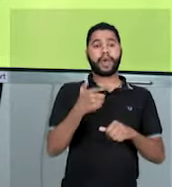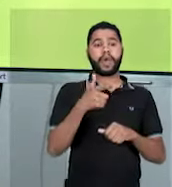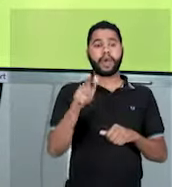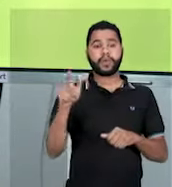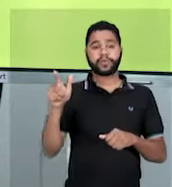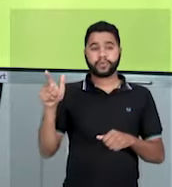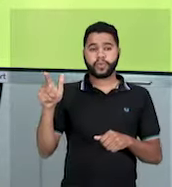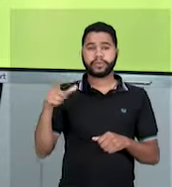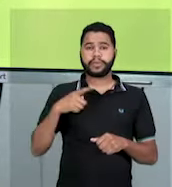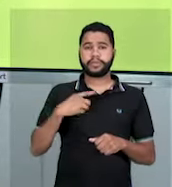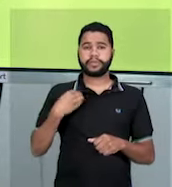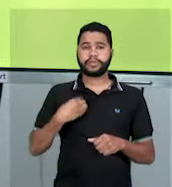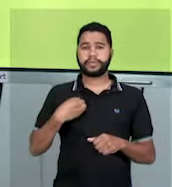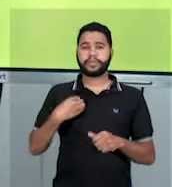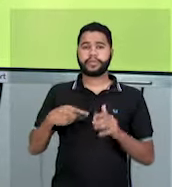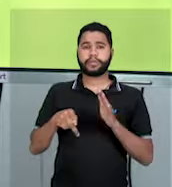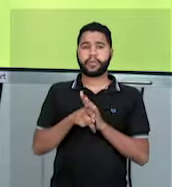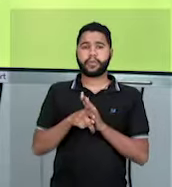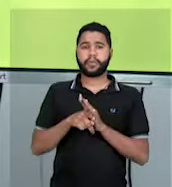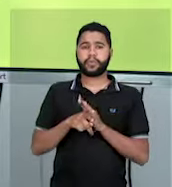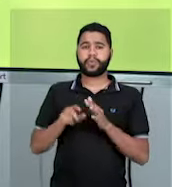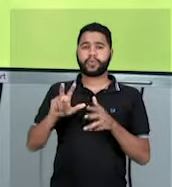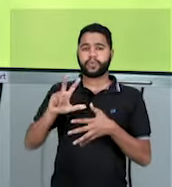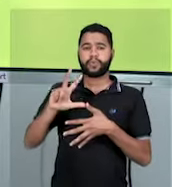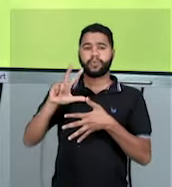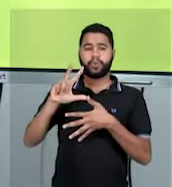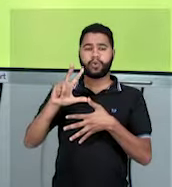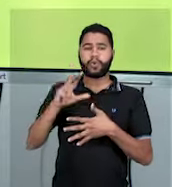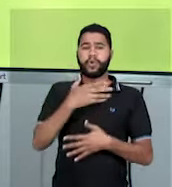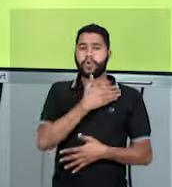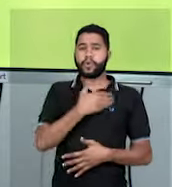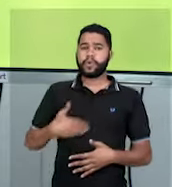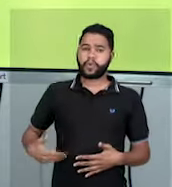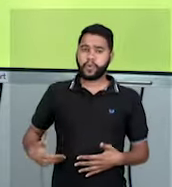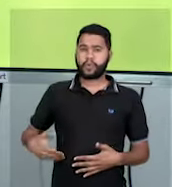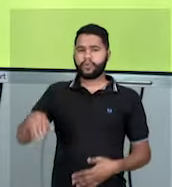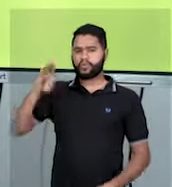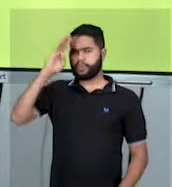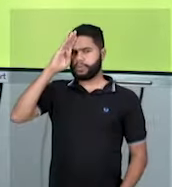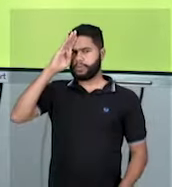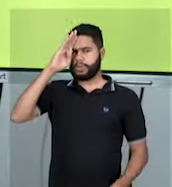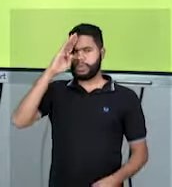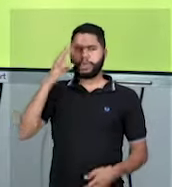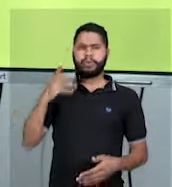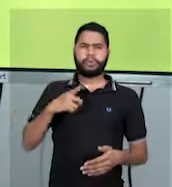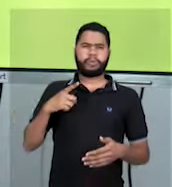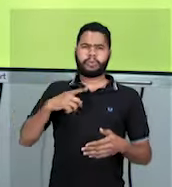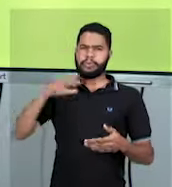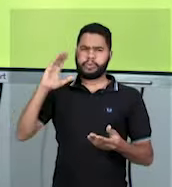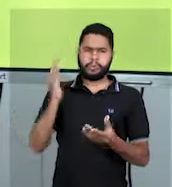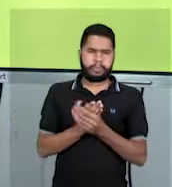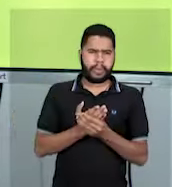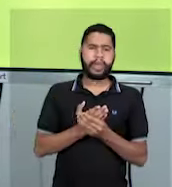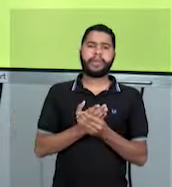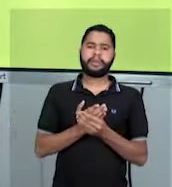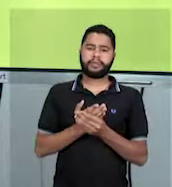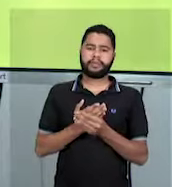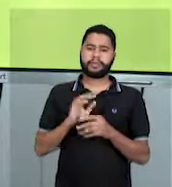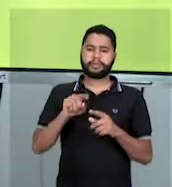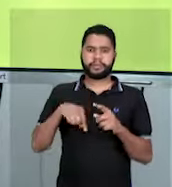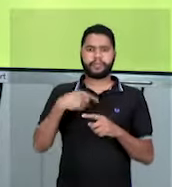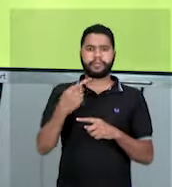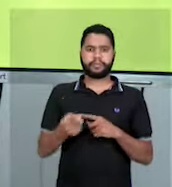que existiram no continente latino-americano, né, os governos militares foram julgados, né, foram processados após os